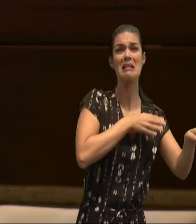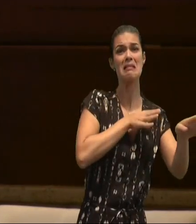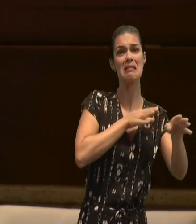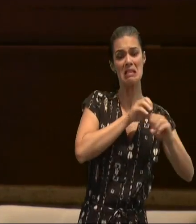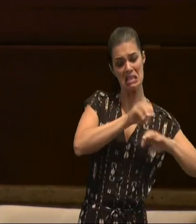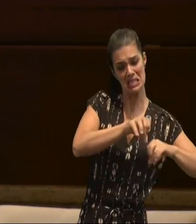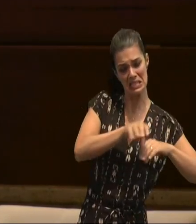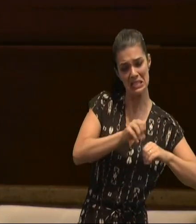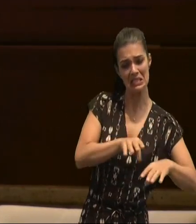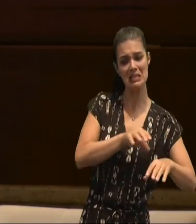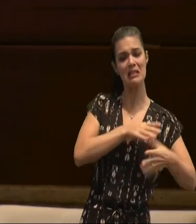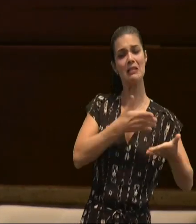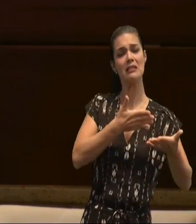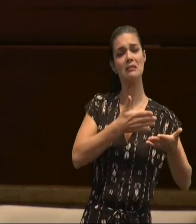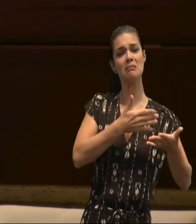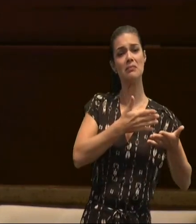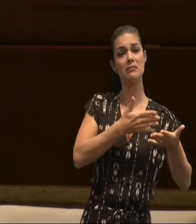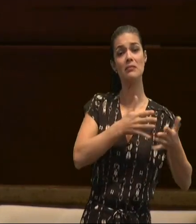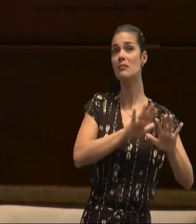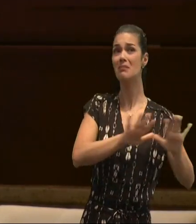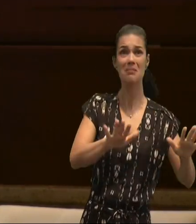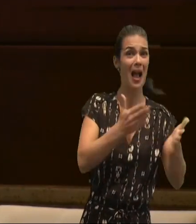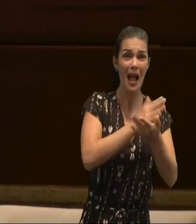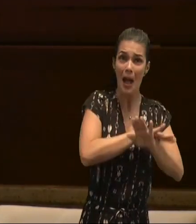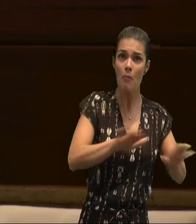glória do Senhor retornou para nós.